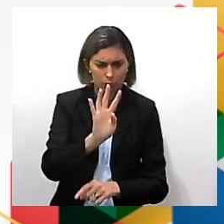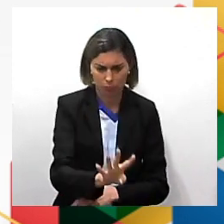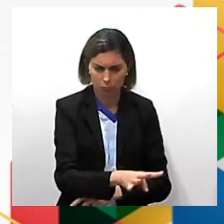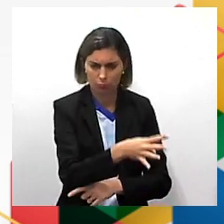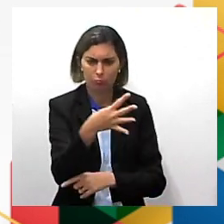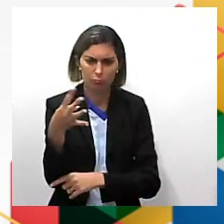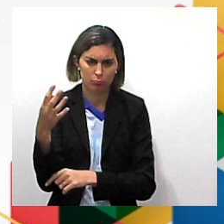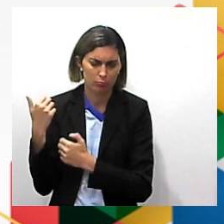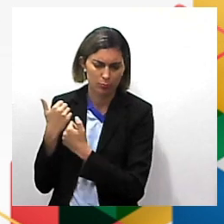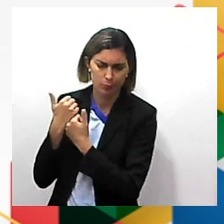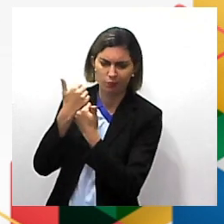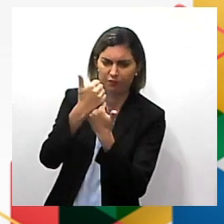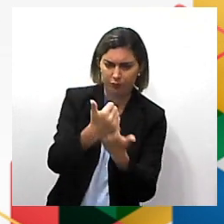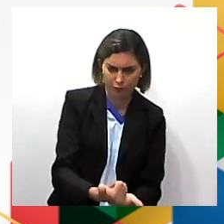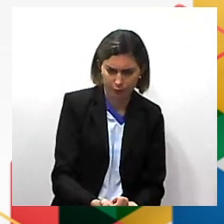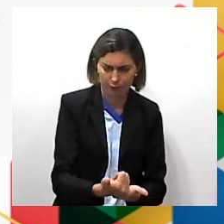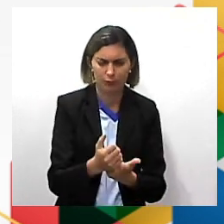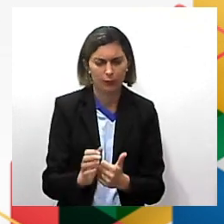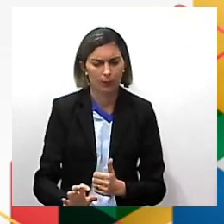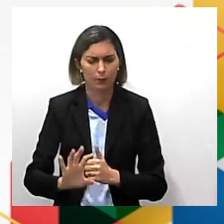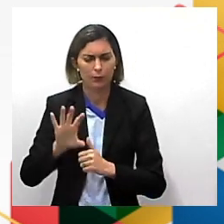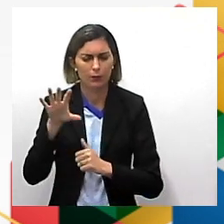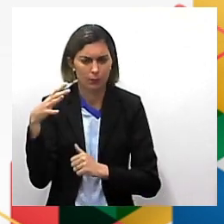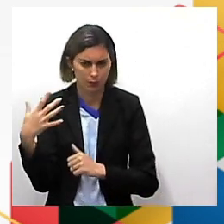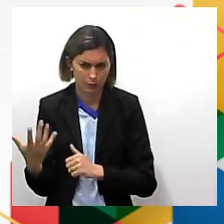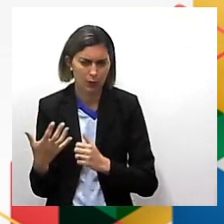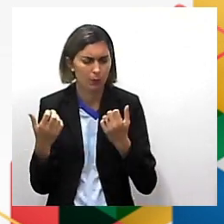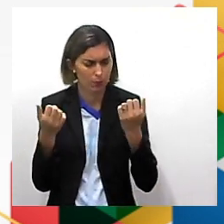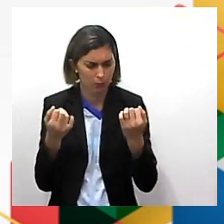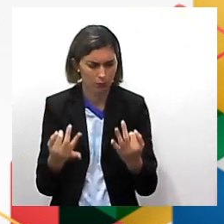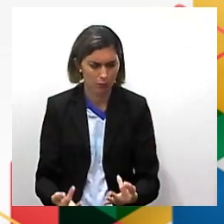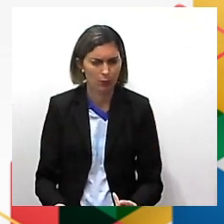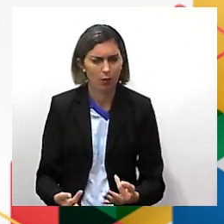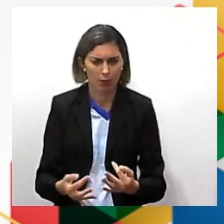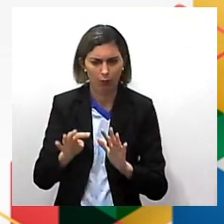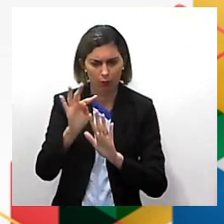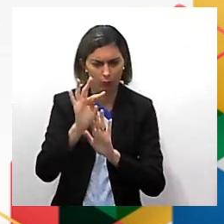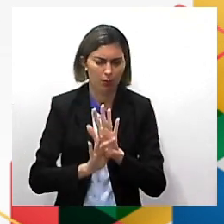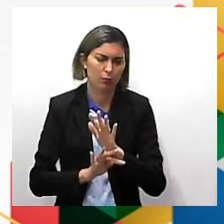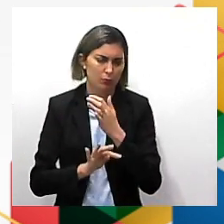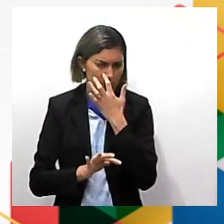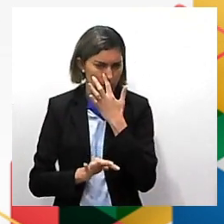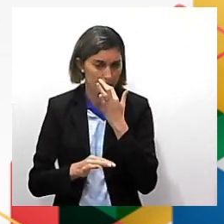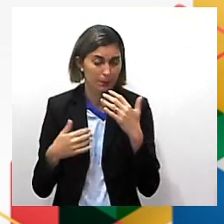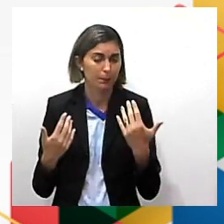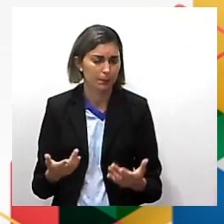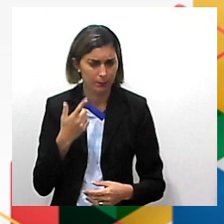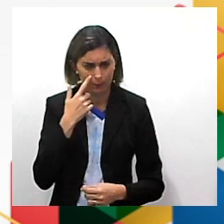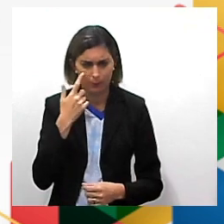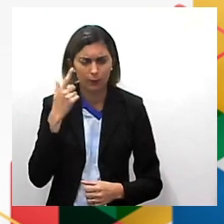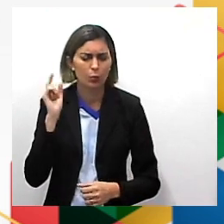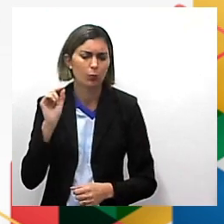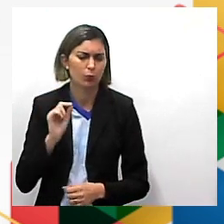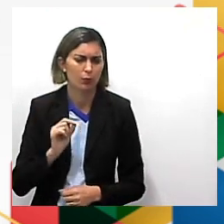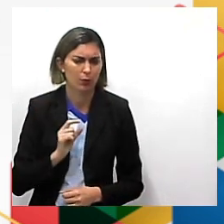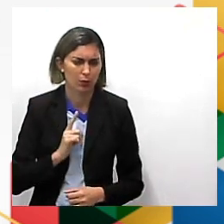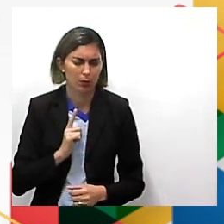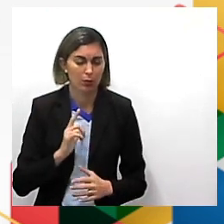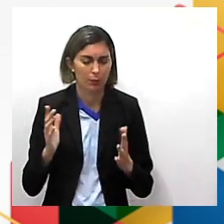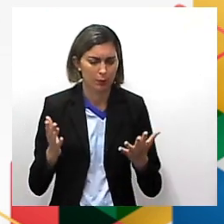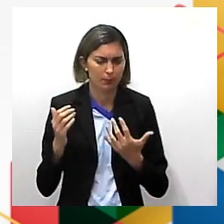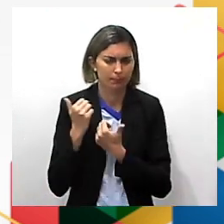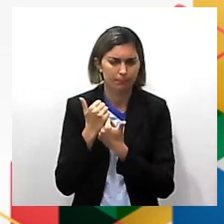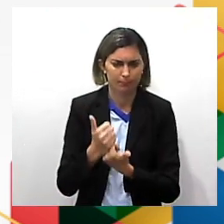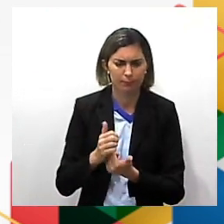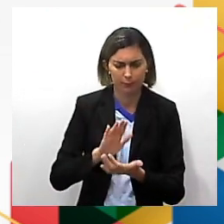que representa uma situação descrita em um texto. Então, galera, o que temos que fazer agora